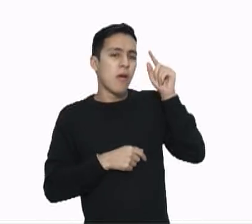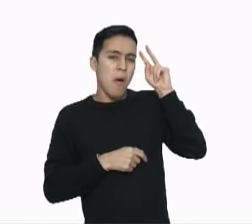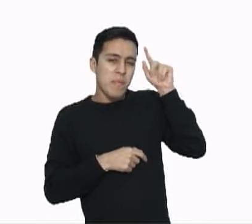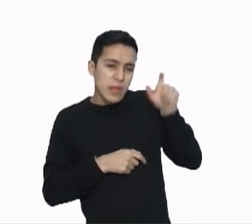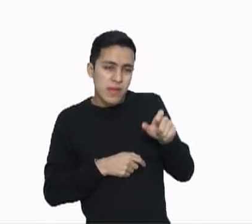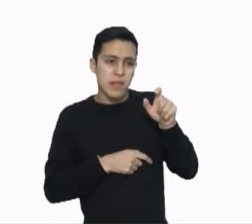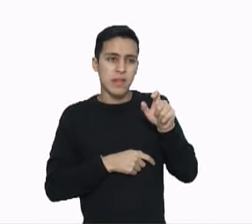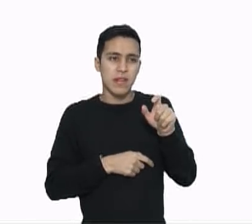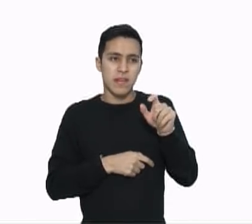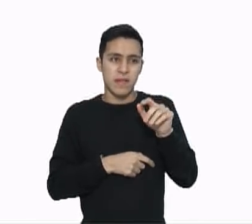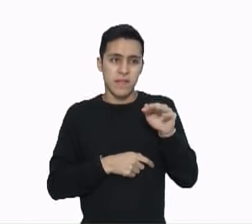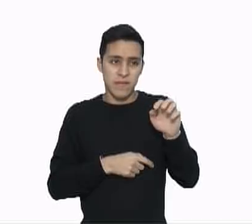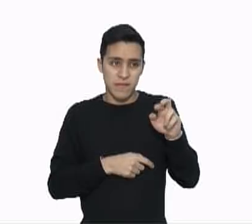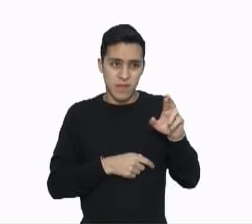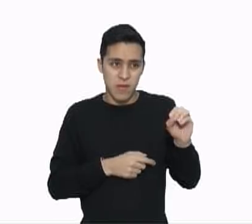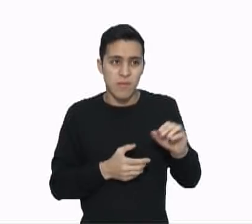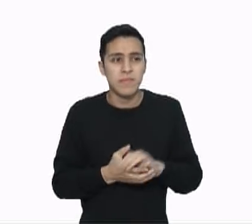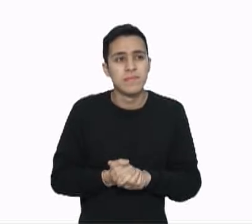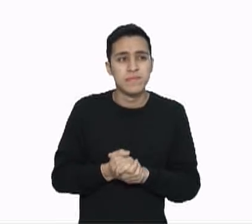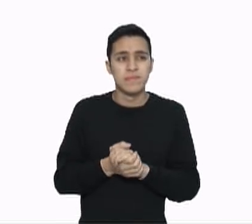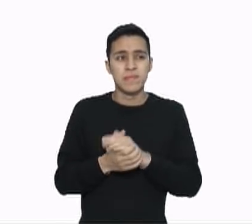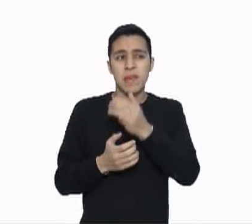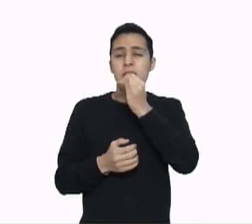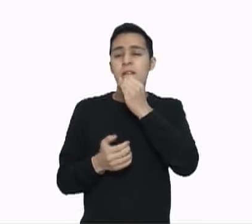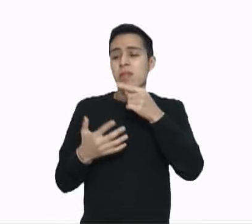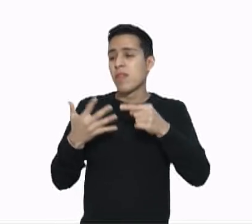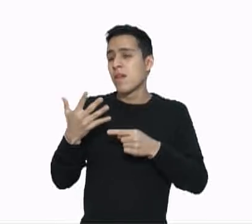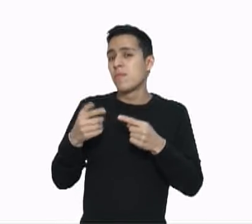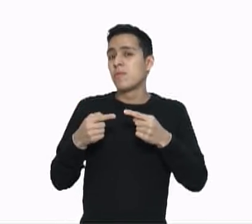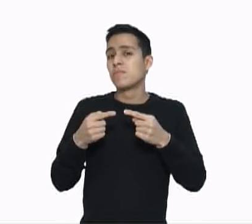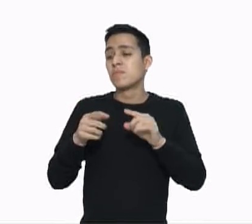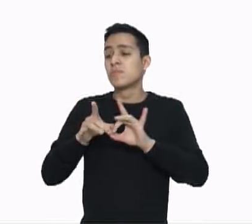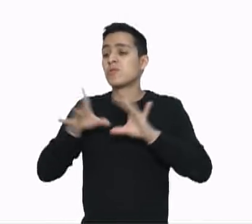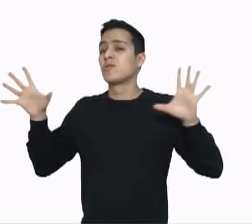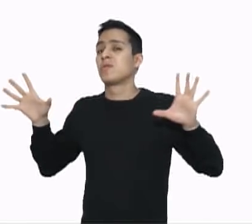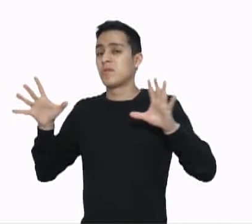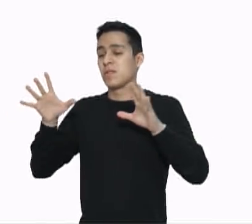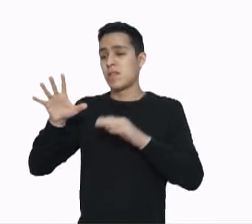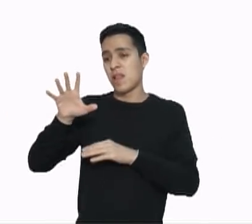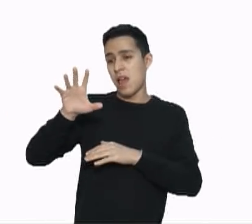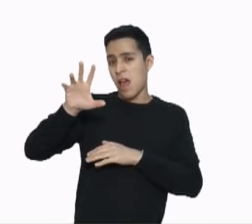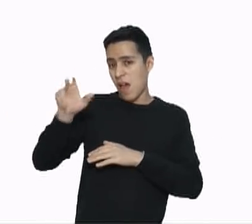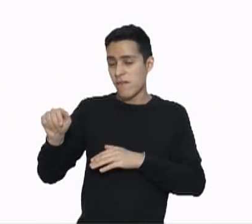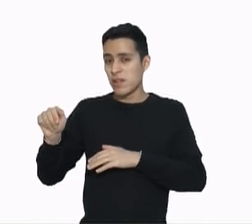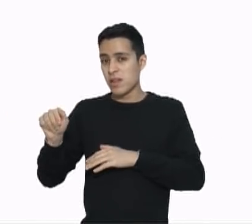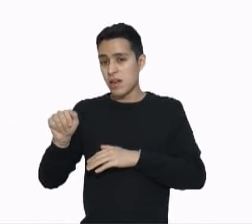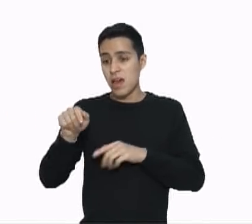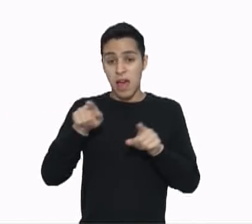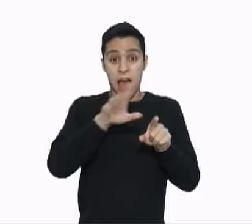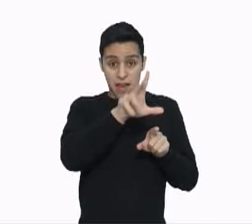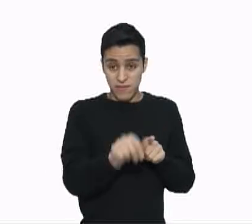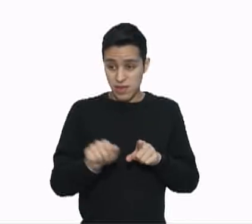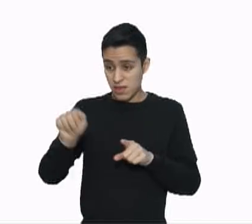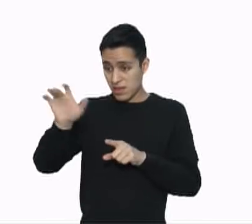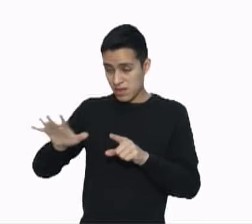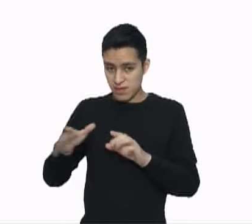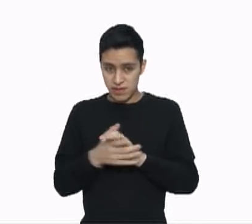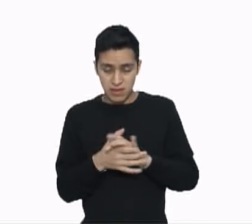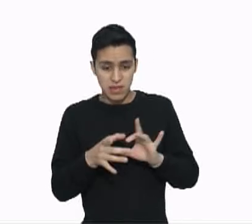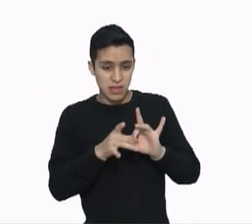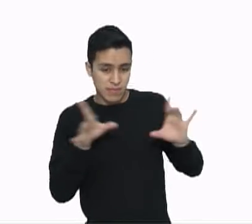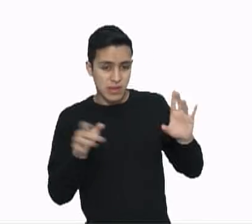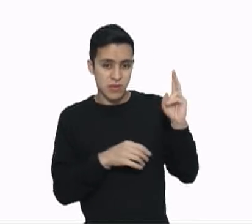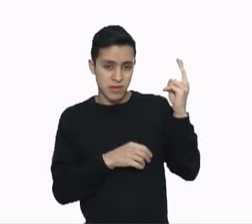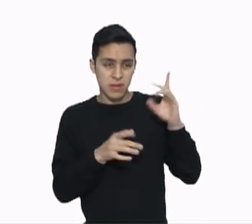Ferro. São exemplos de descolonização na África e Ásia, exceto, letra A, emancipação do